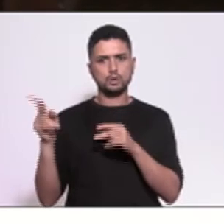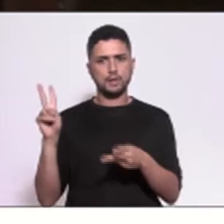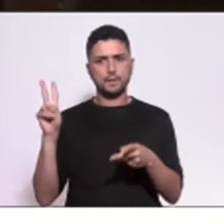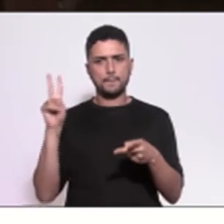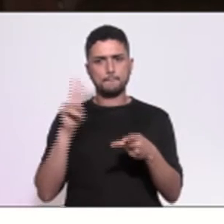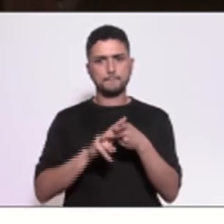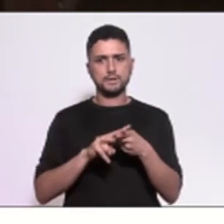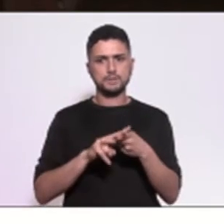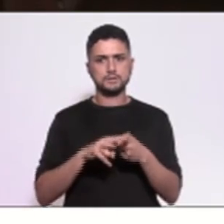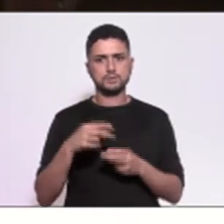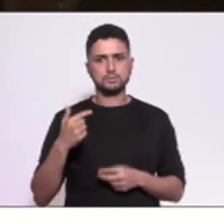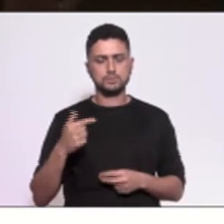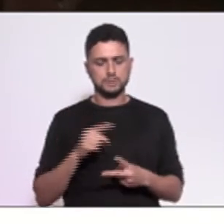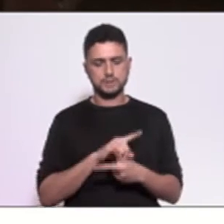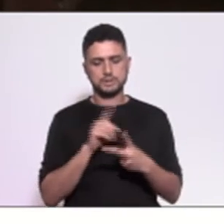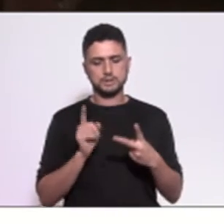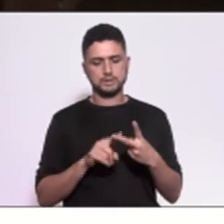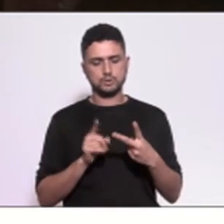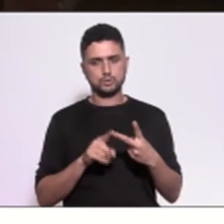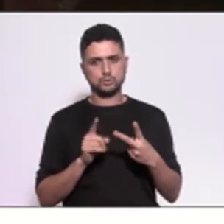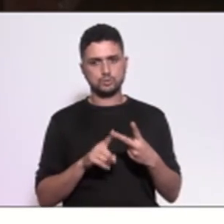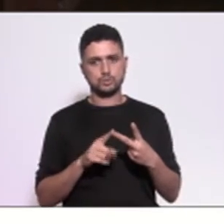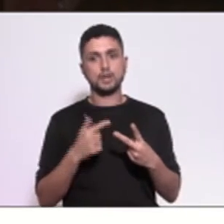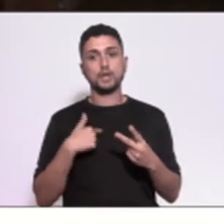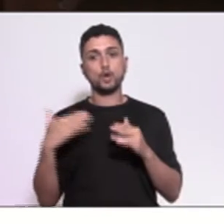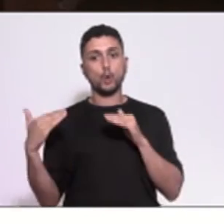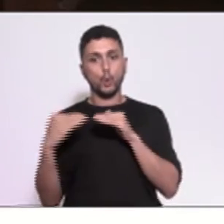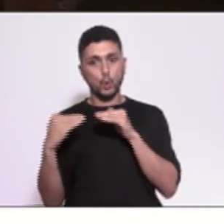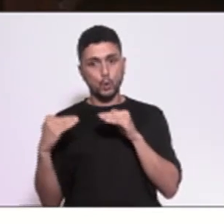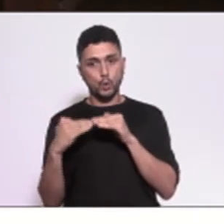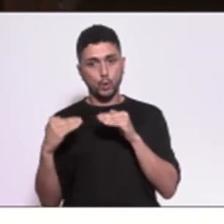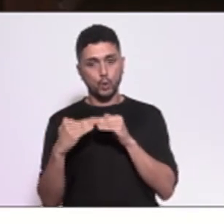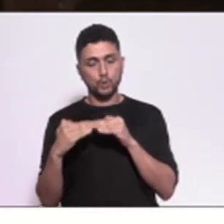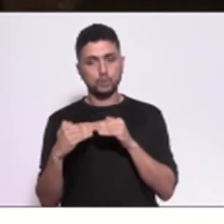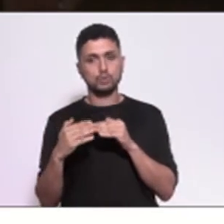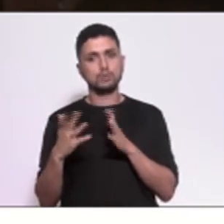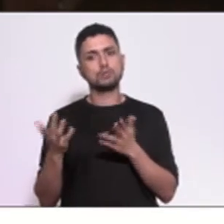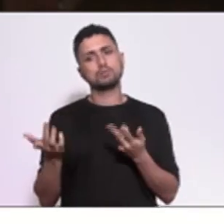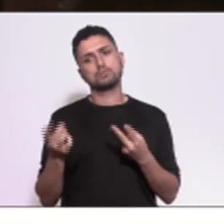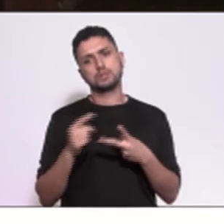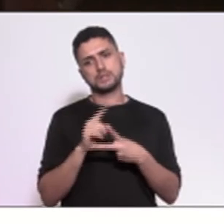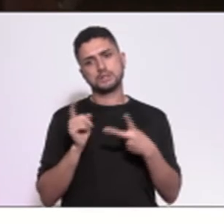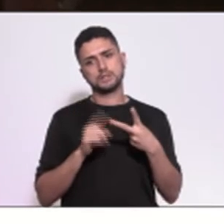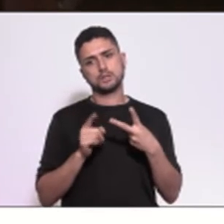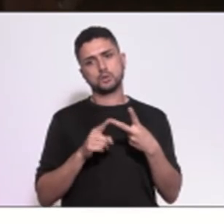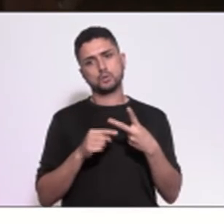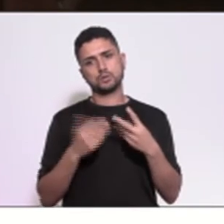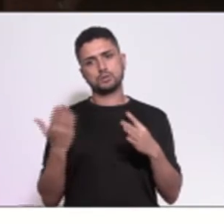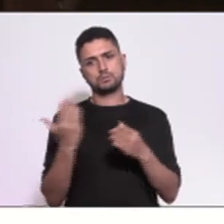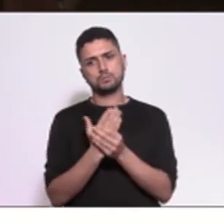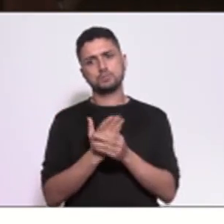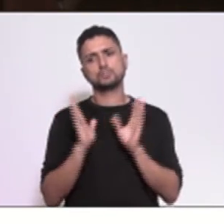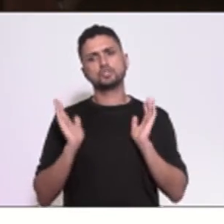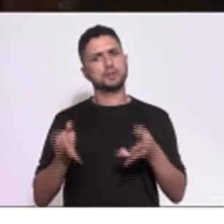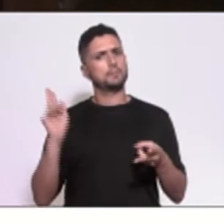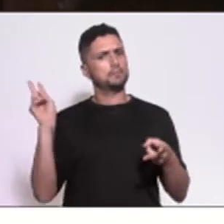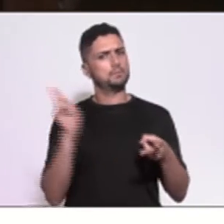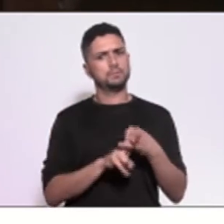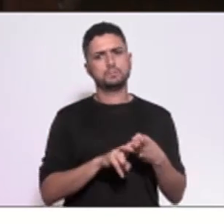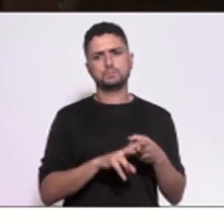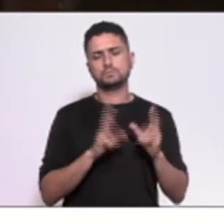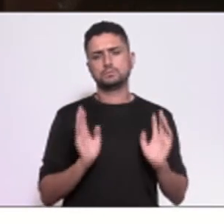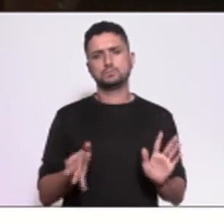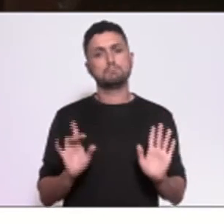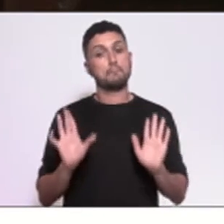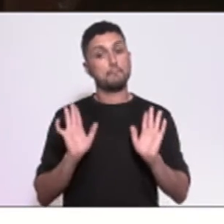prisão em segunda instância. Vou repetir, concordo para que não haja dúvida, concordo com a prisão em segunda instância,